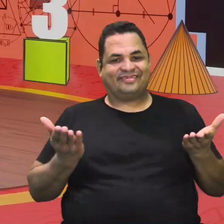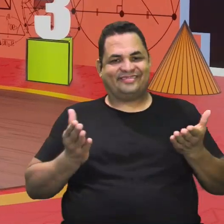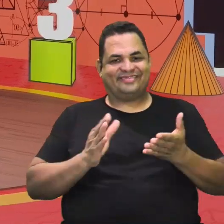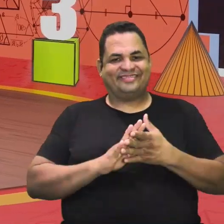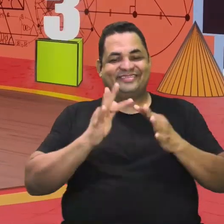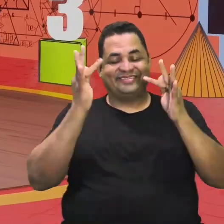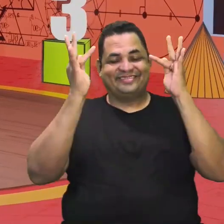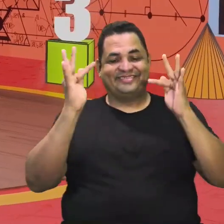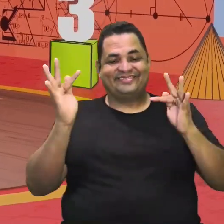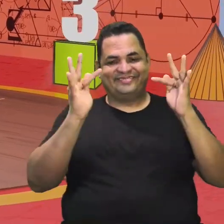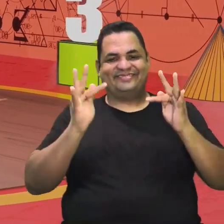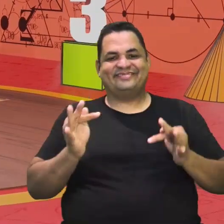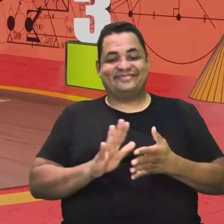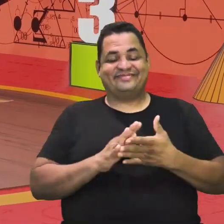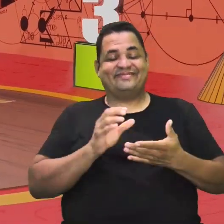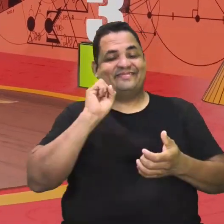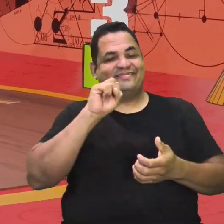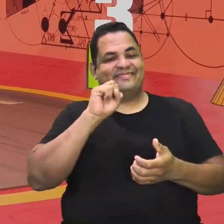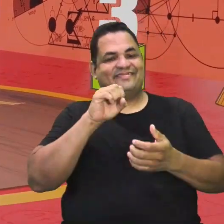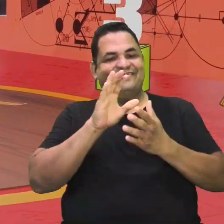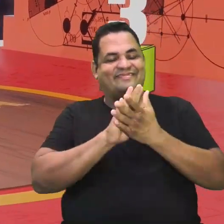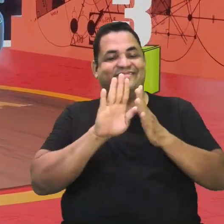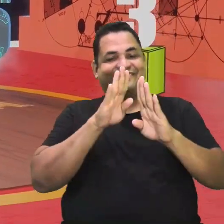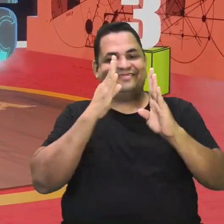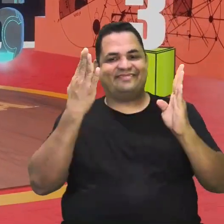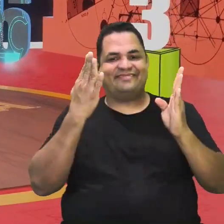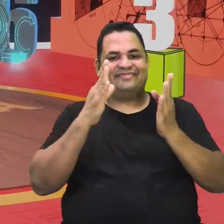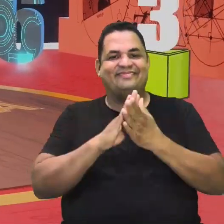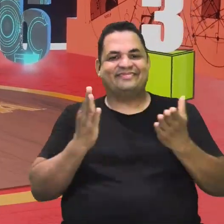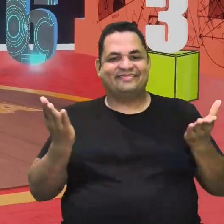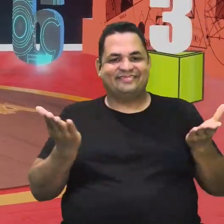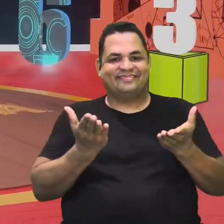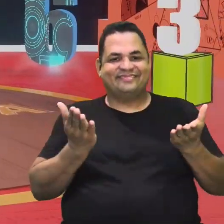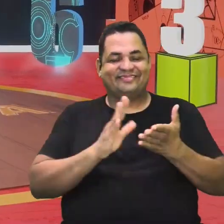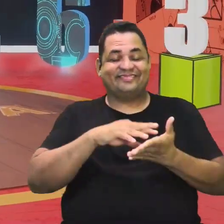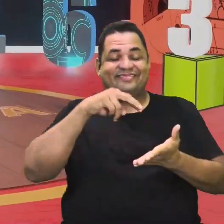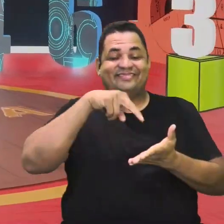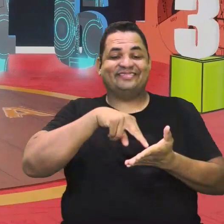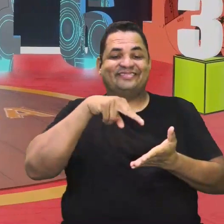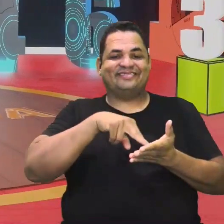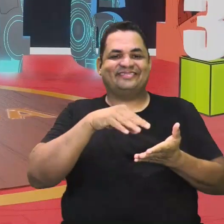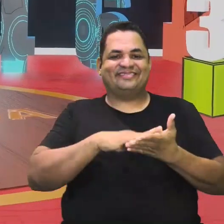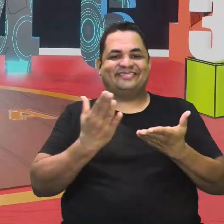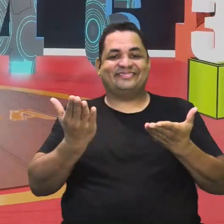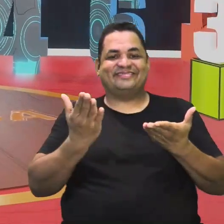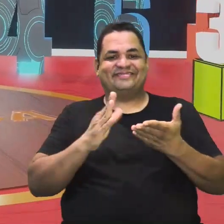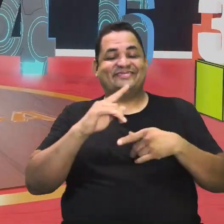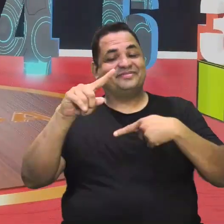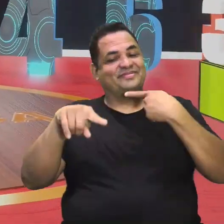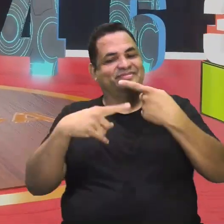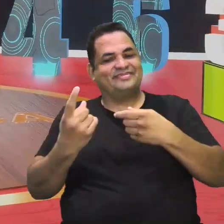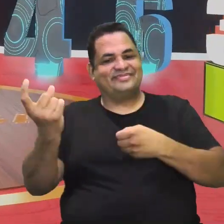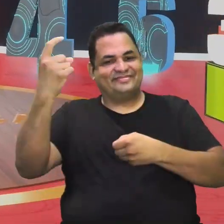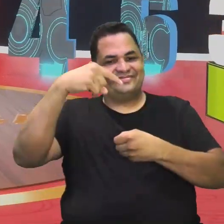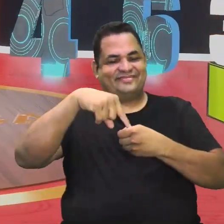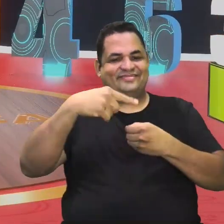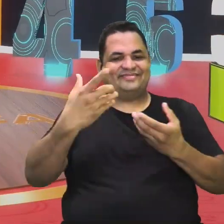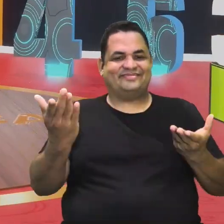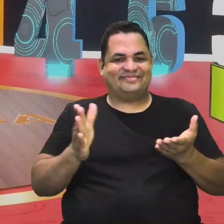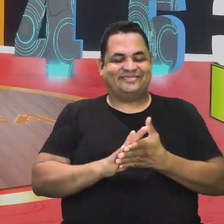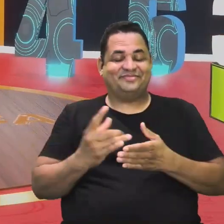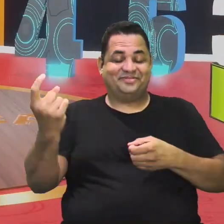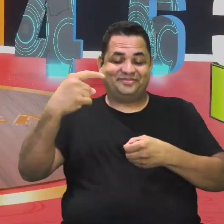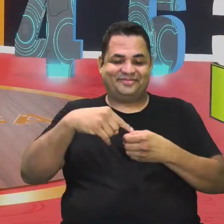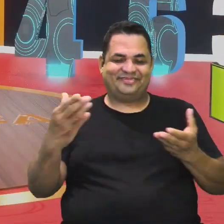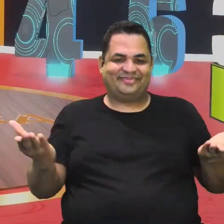A felicidade bate em minha porta. Hoje é a alegria de quem vai e depois volta. Então, estamos